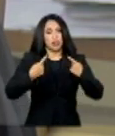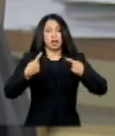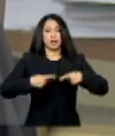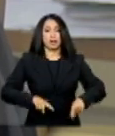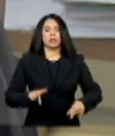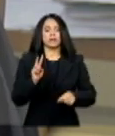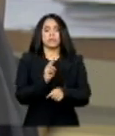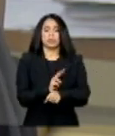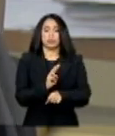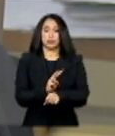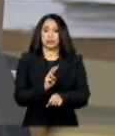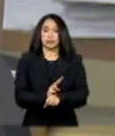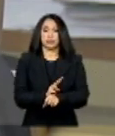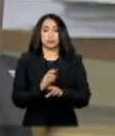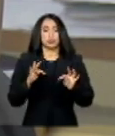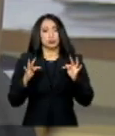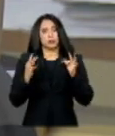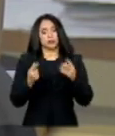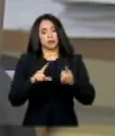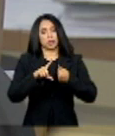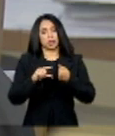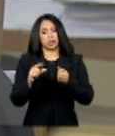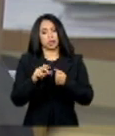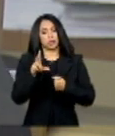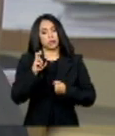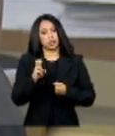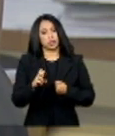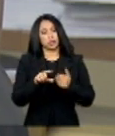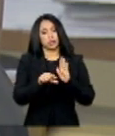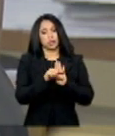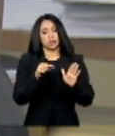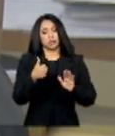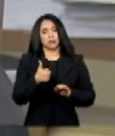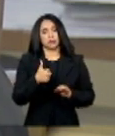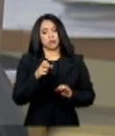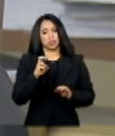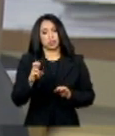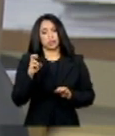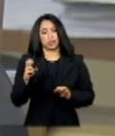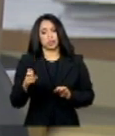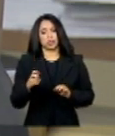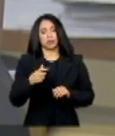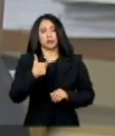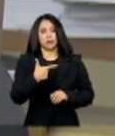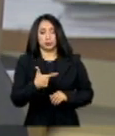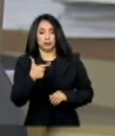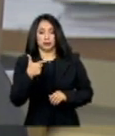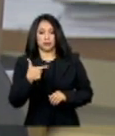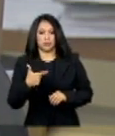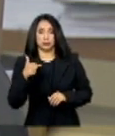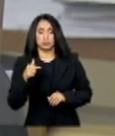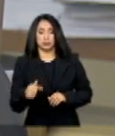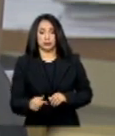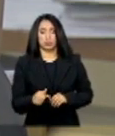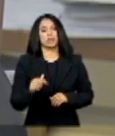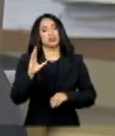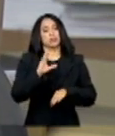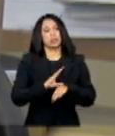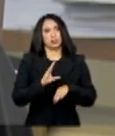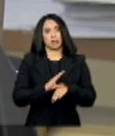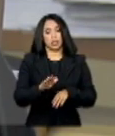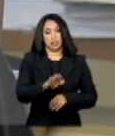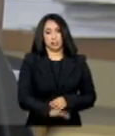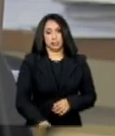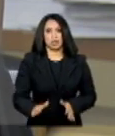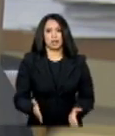integral o artigo 5º inciso 55 e 227 da constituição alega que as crianças carentes ainda